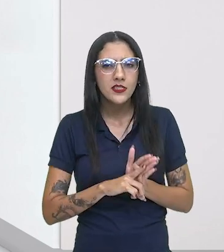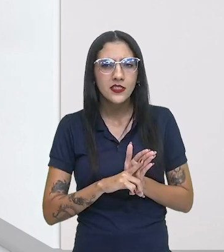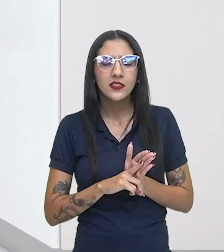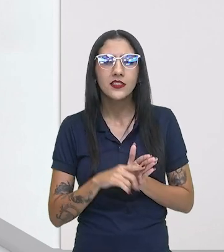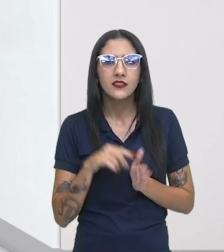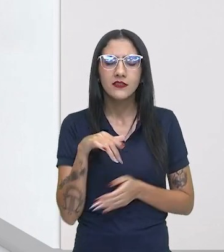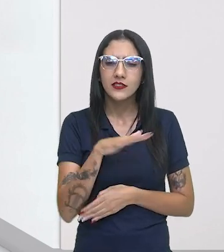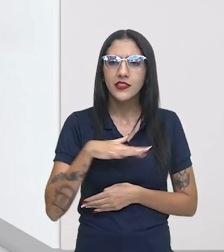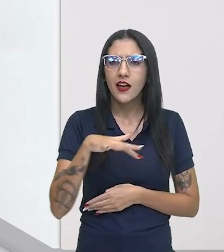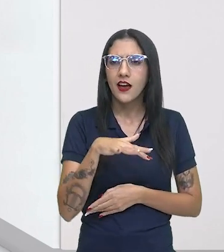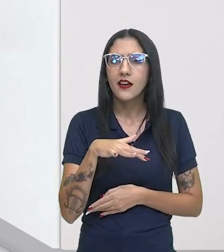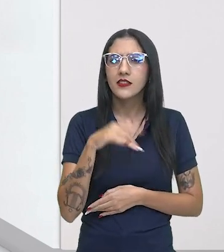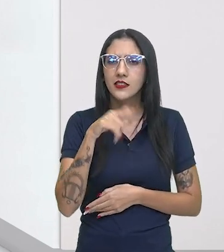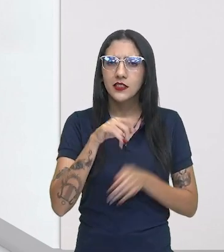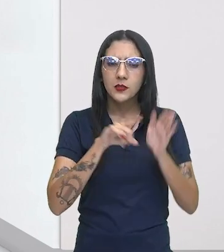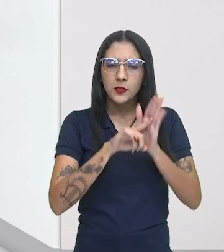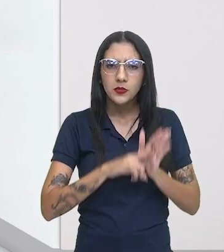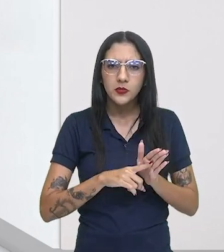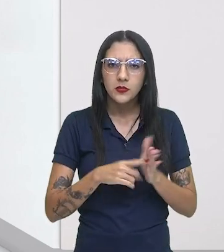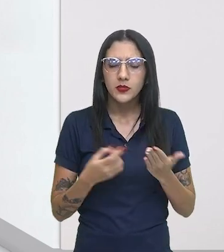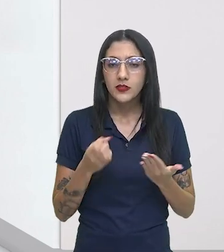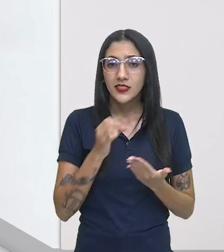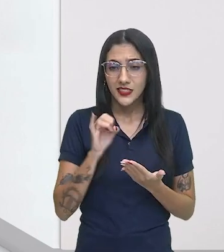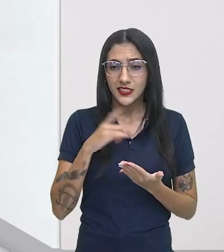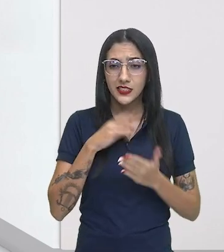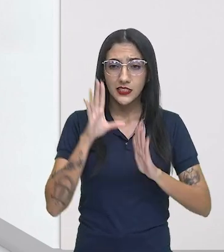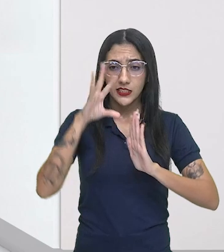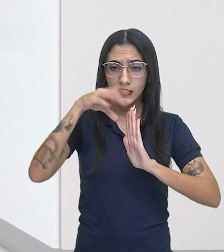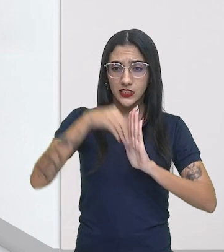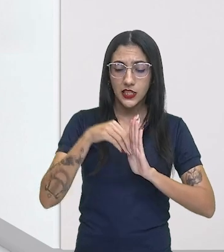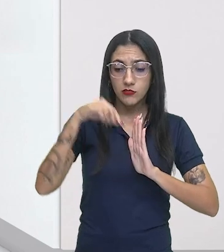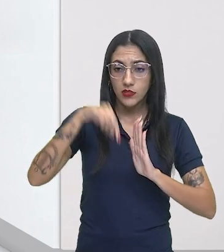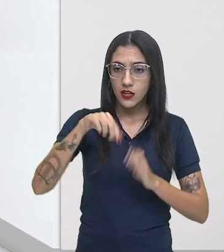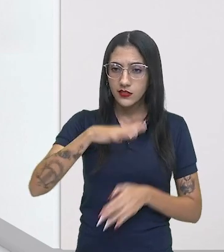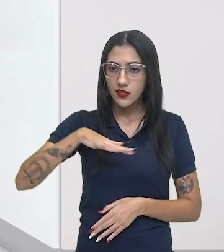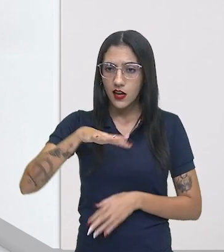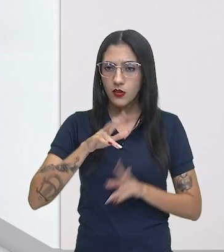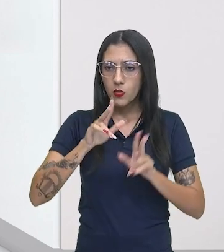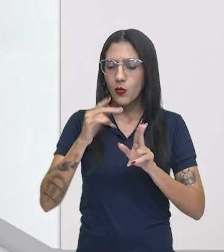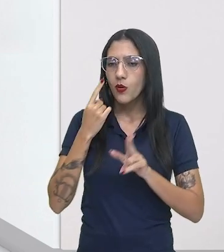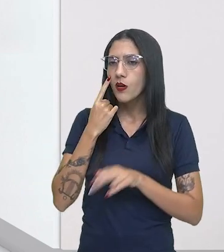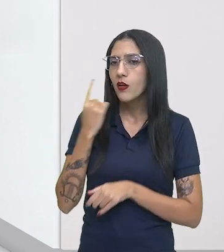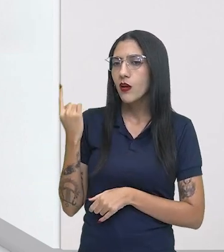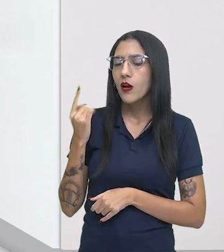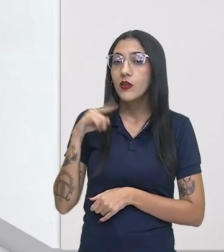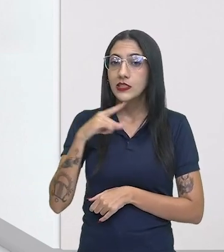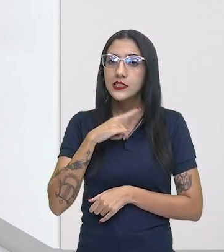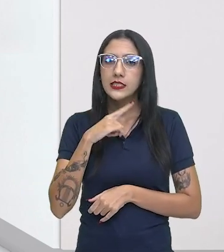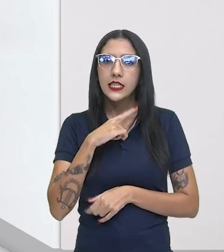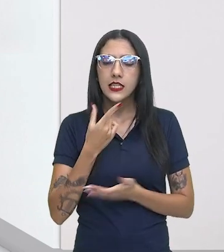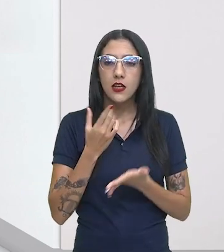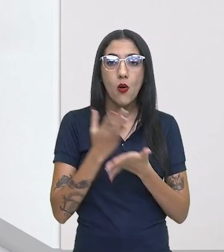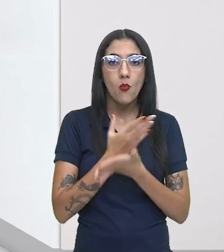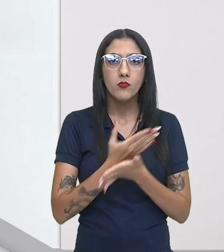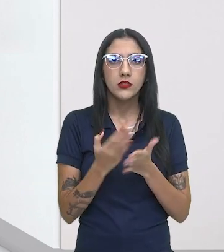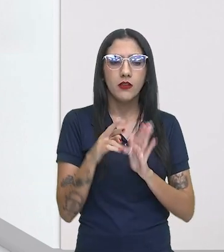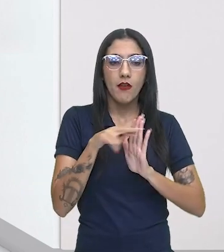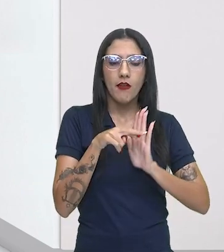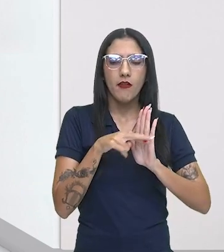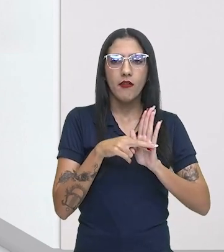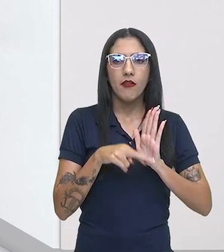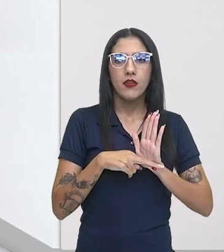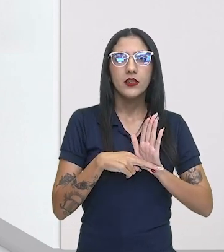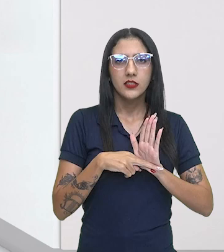daqueles pesquisadores? Se for dentro de um ambiente como esse, ele vai ter ali algumas regras e alguns passo